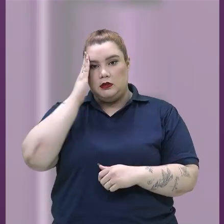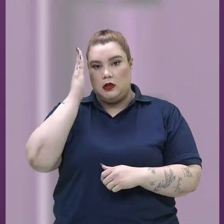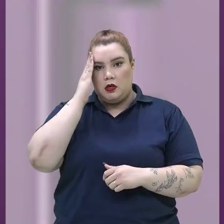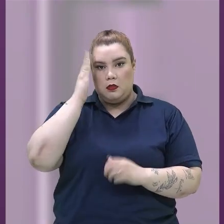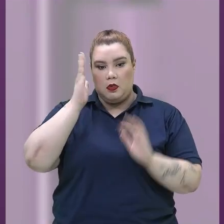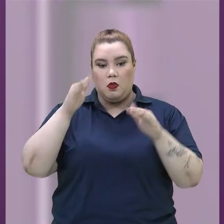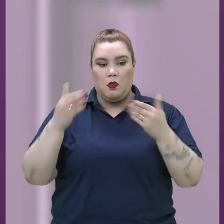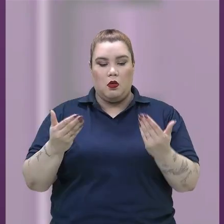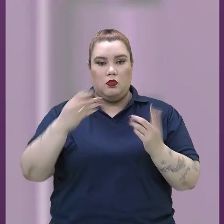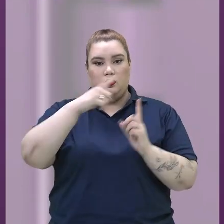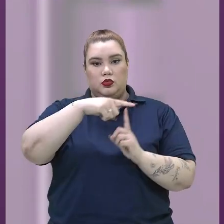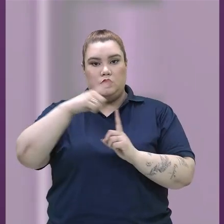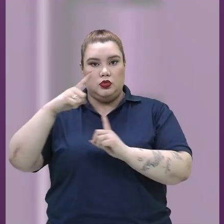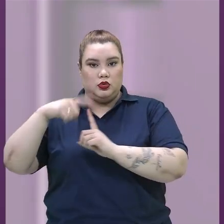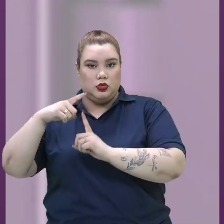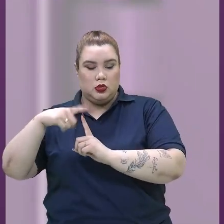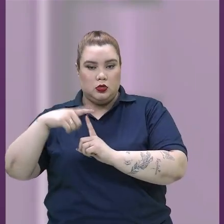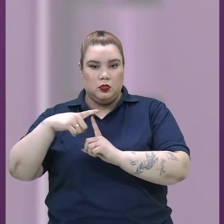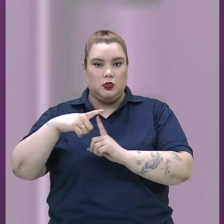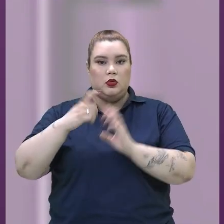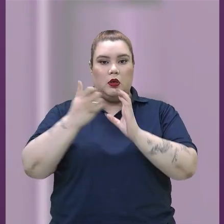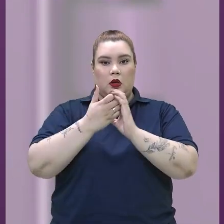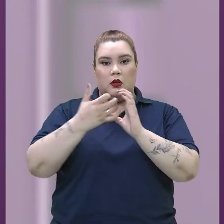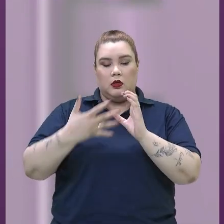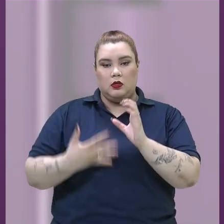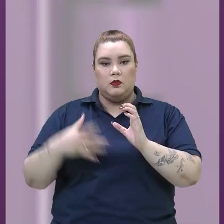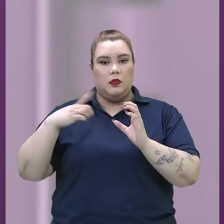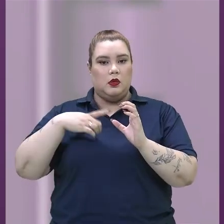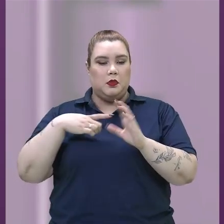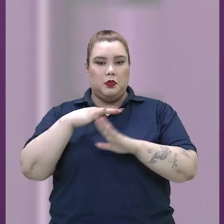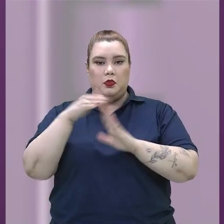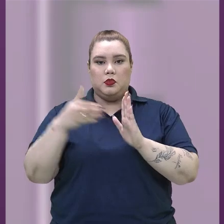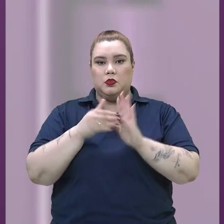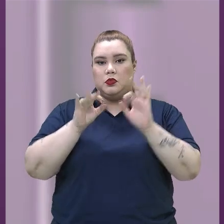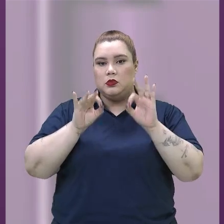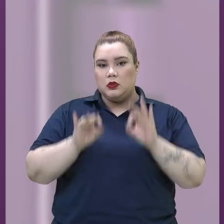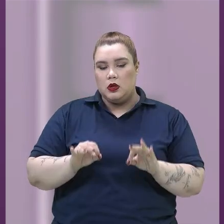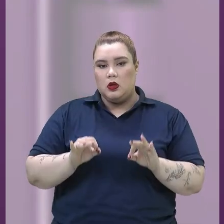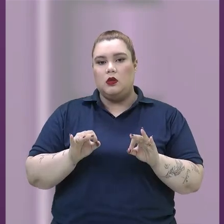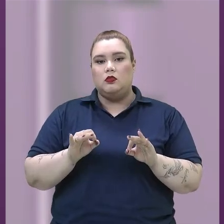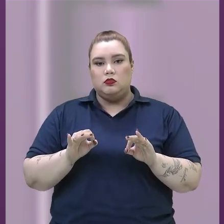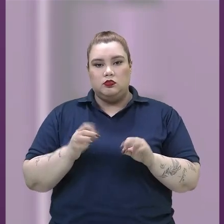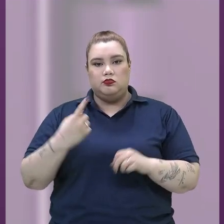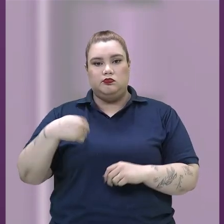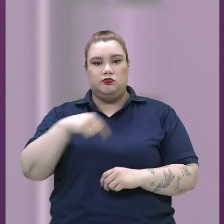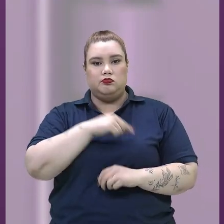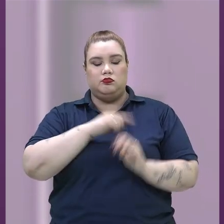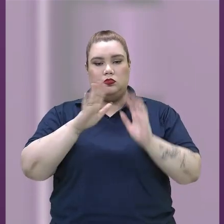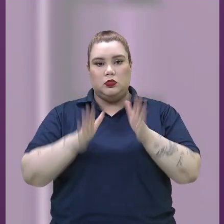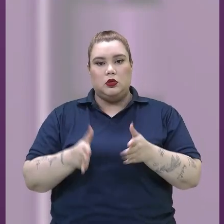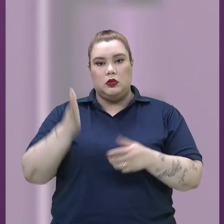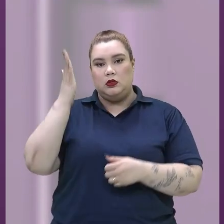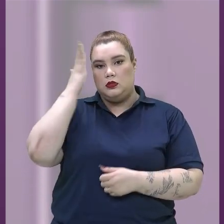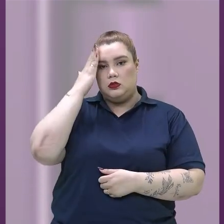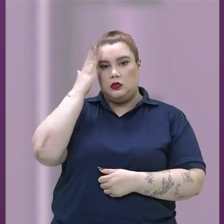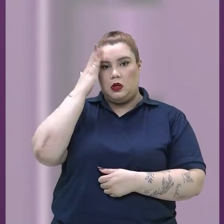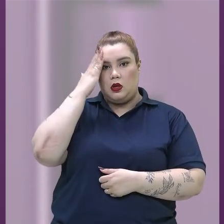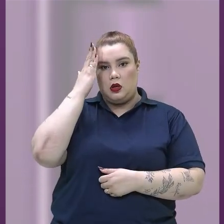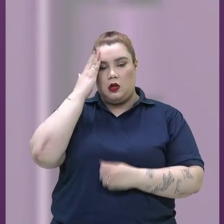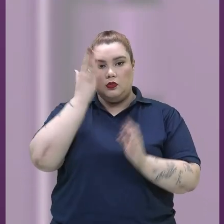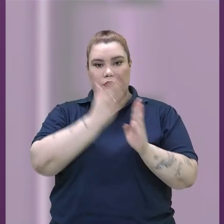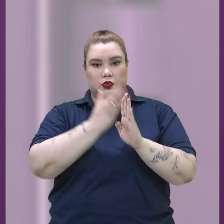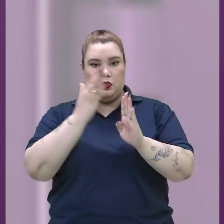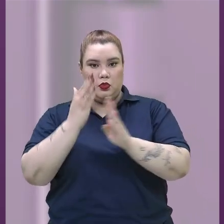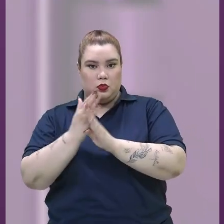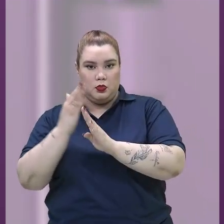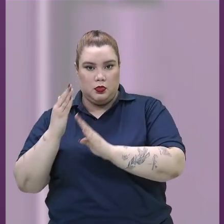coeficiente angular, saber quem é o coeficiente linear, que está tudo ótimo, está tudo ok. A gente já sabe, então,